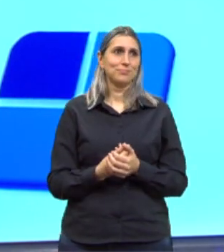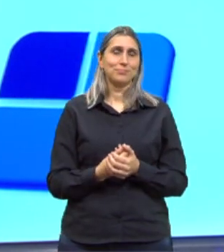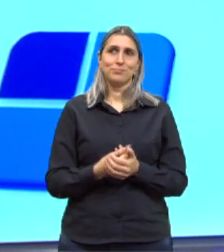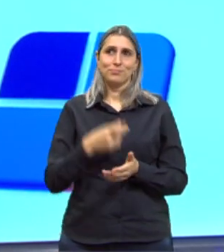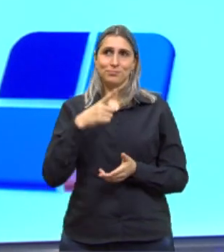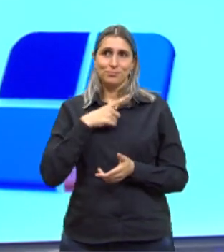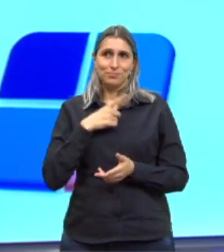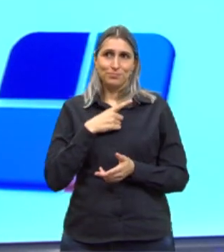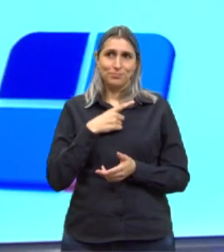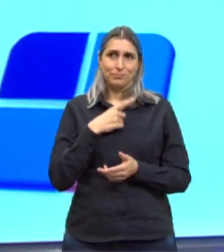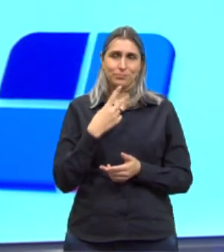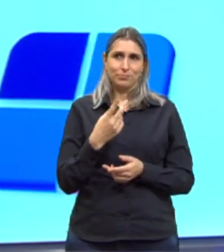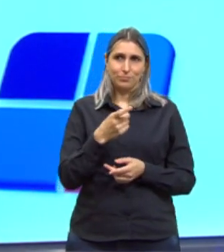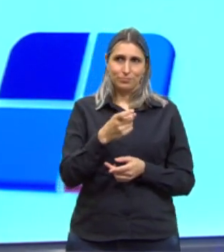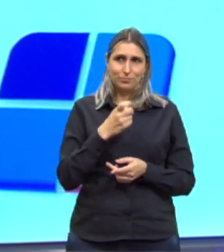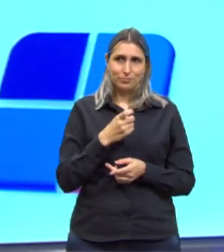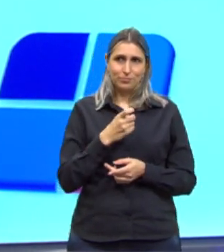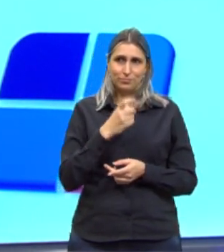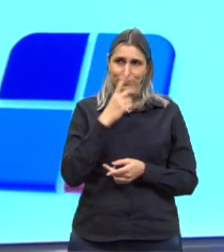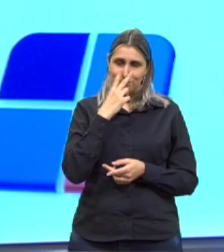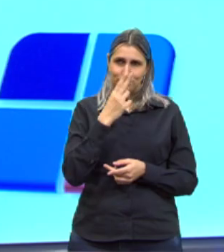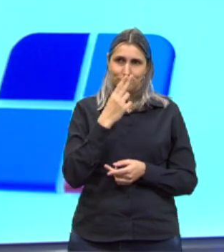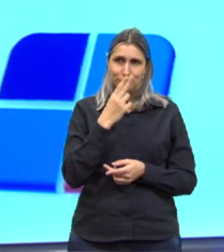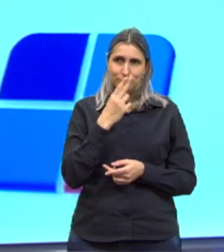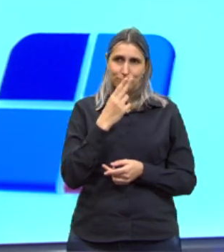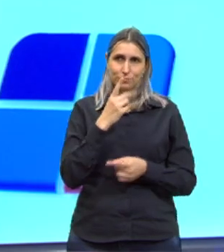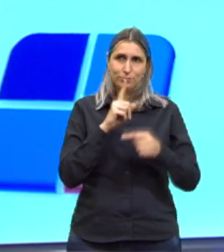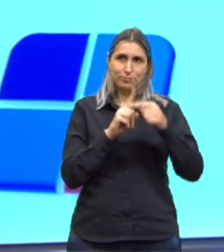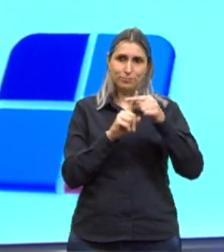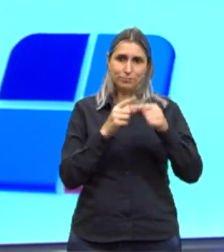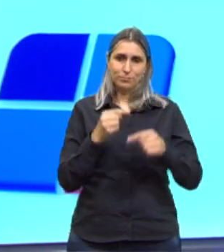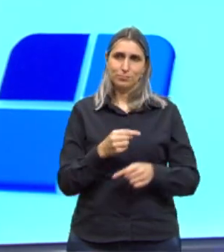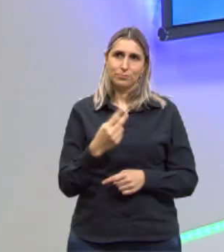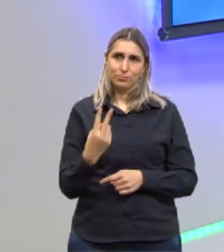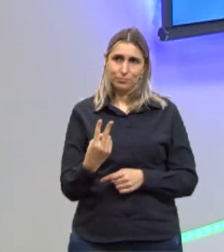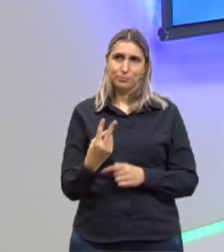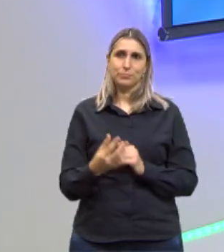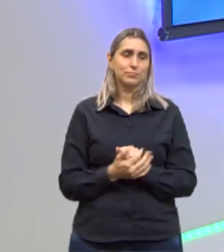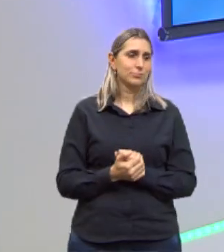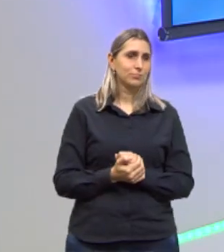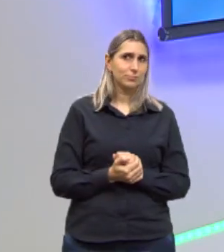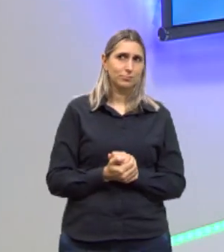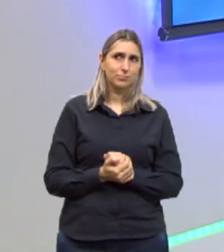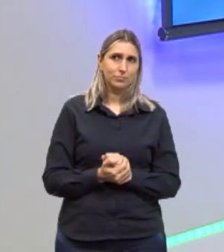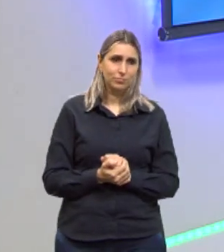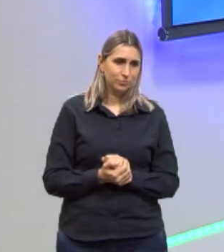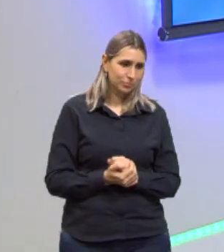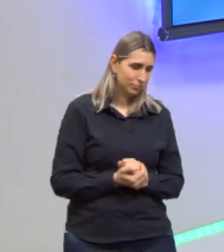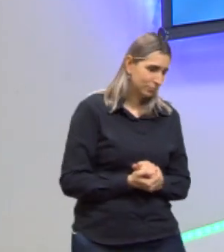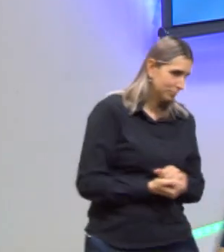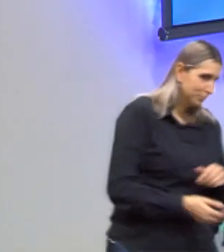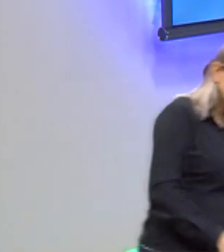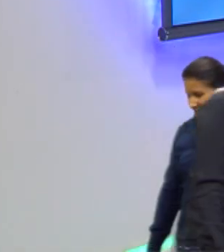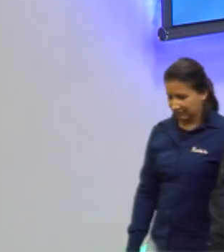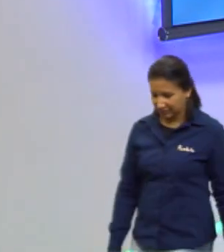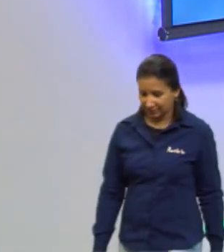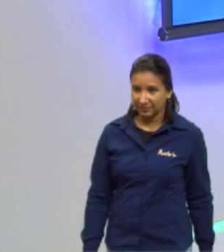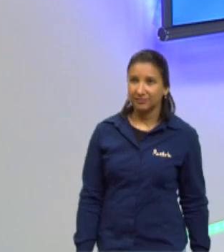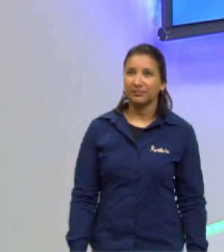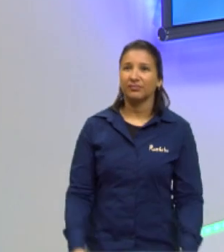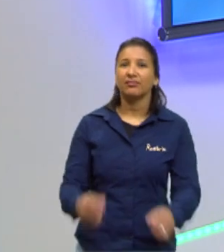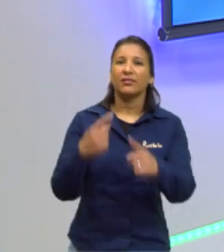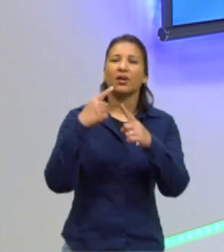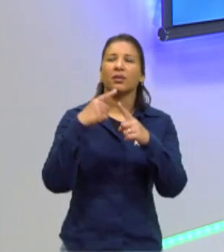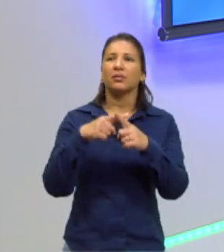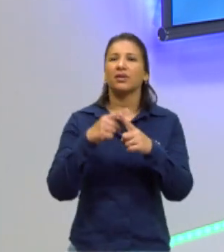eu terei dois valores do x que é mais ou menos 2, certo? Porque x ao